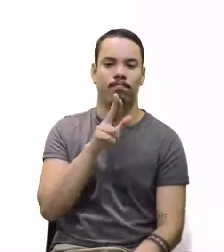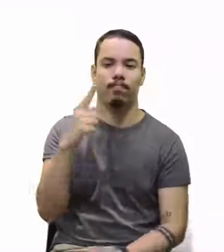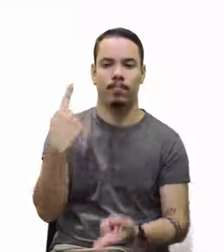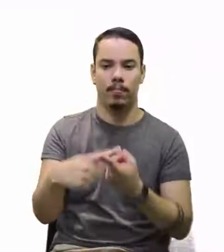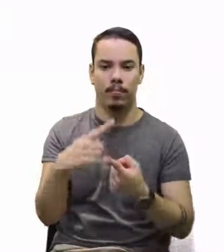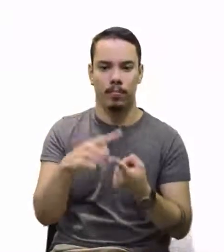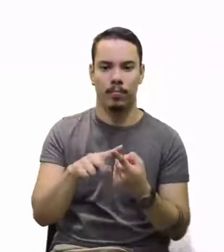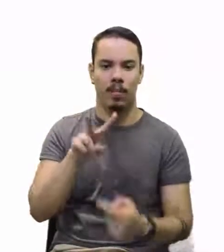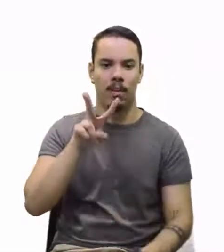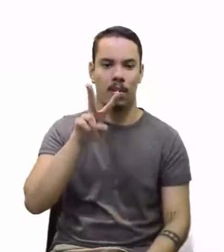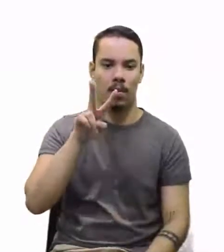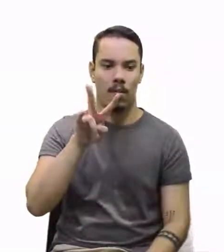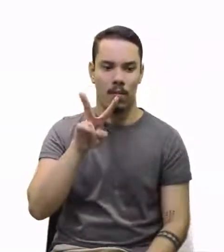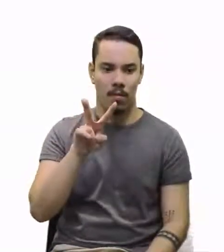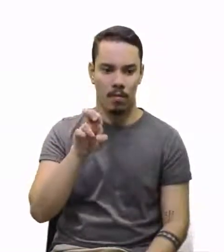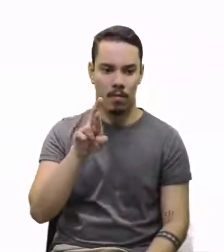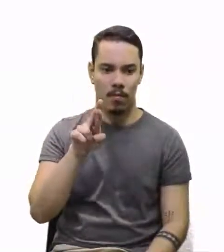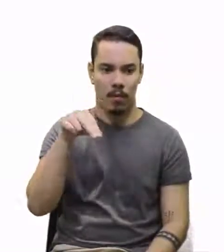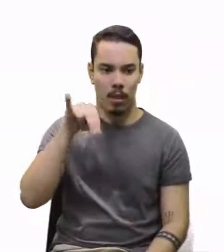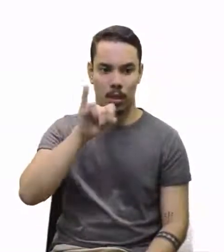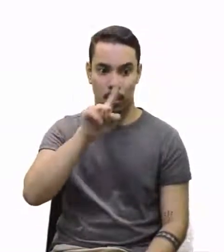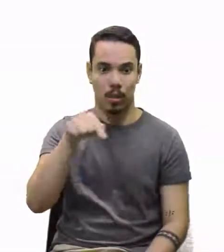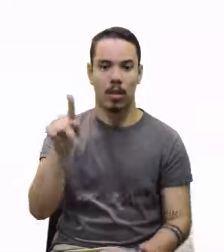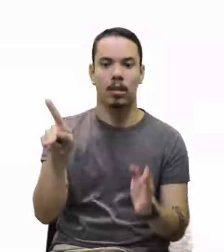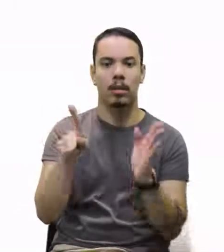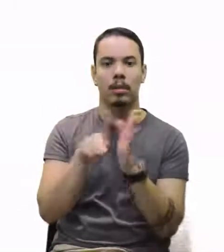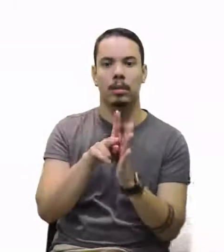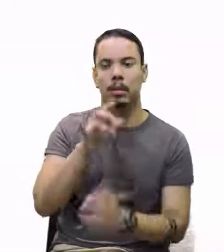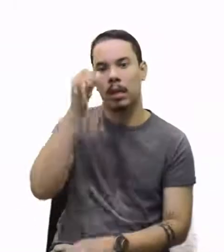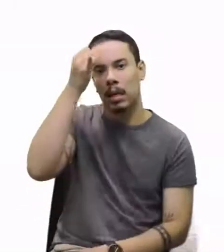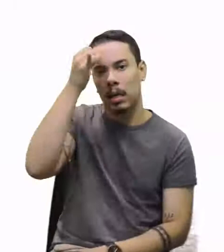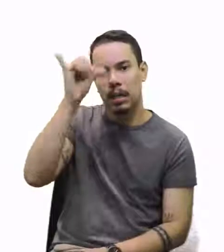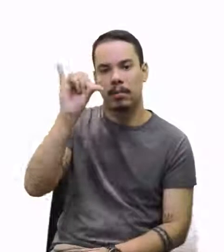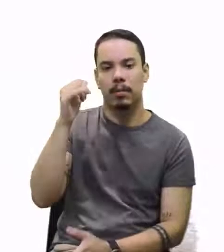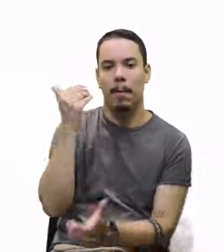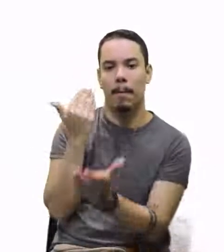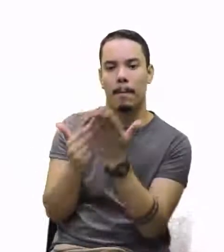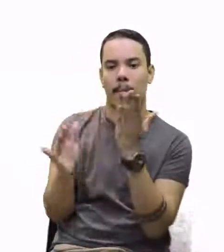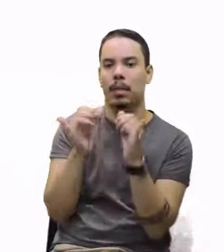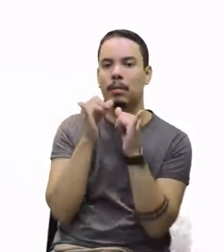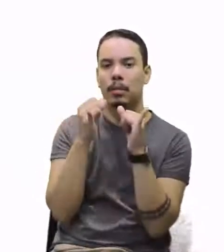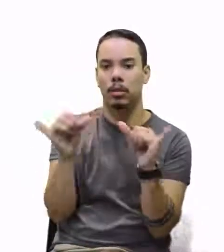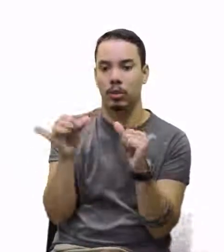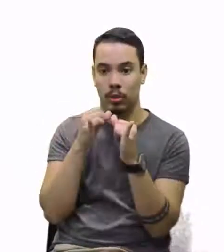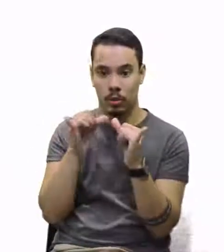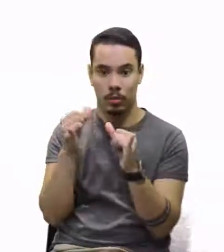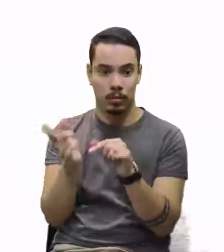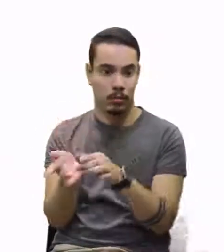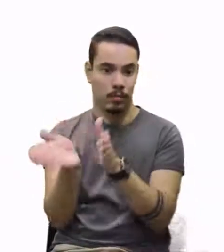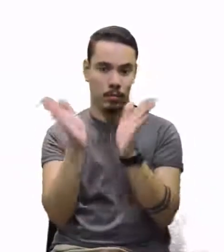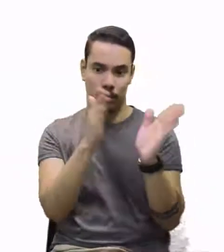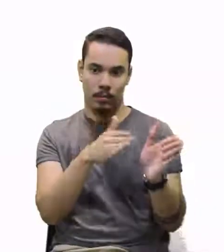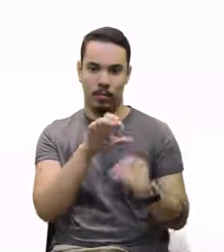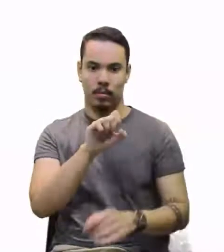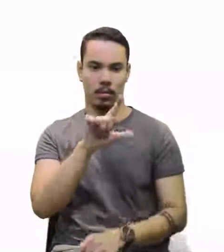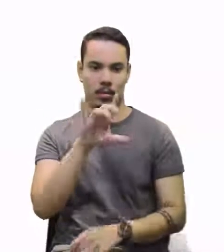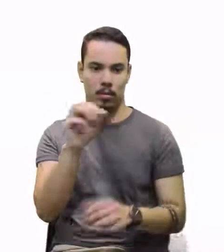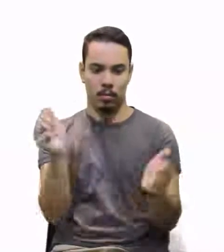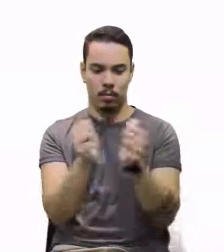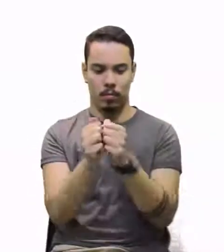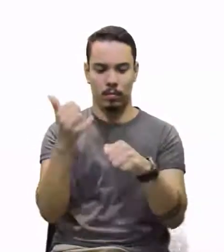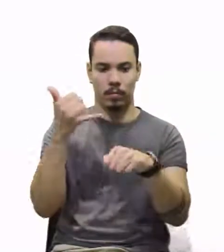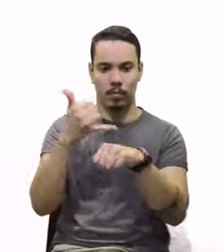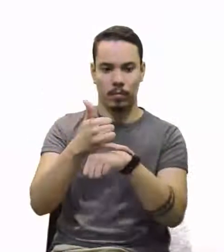verniz previne perdas por corrente parasita. E o silício, adicionado ao aço, faz com